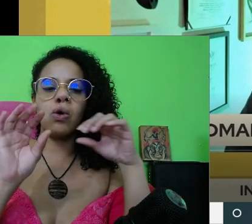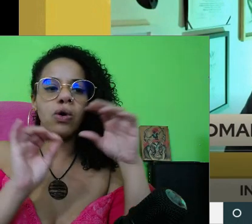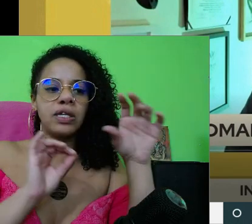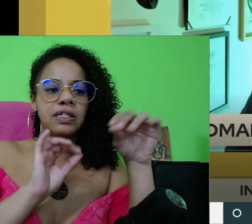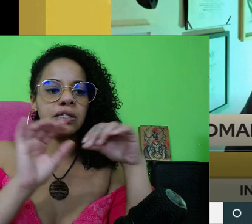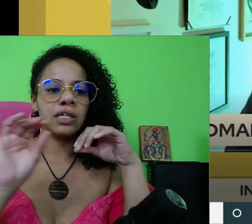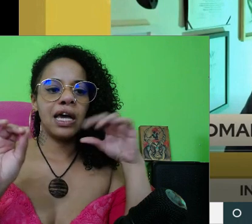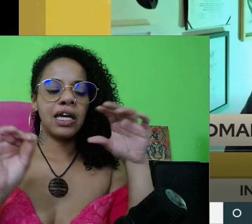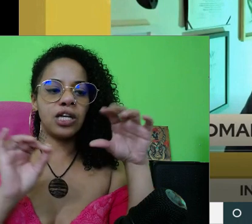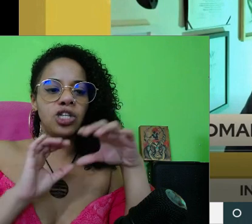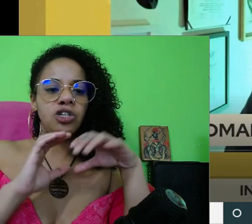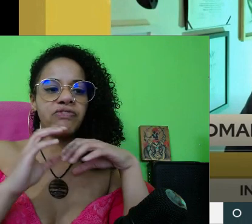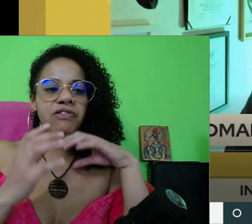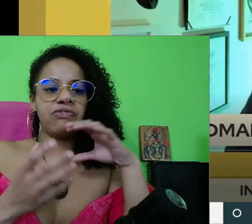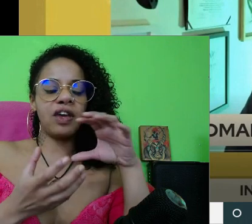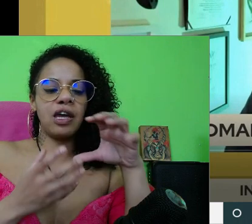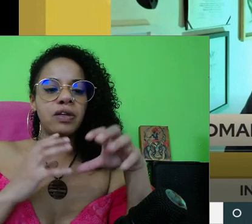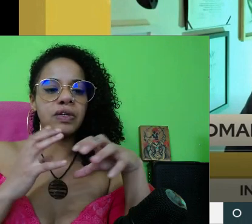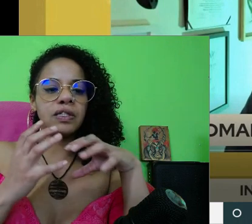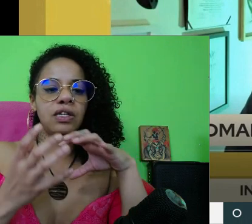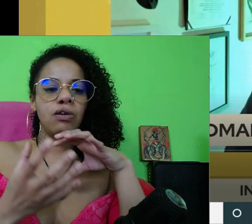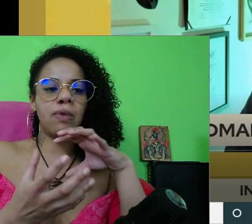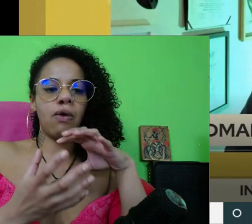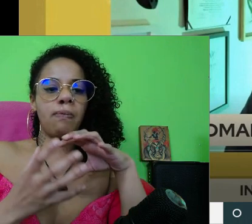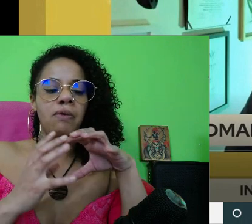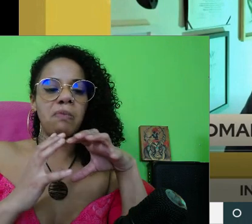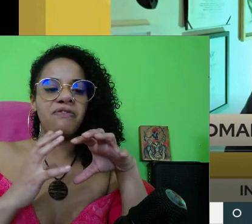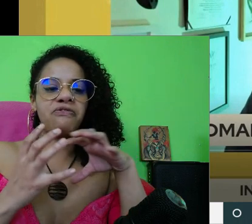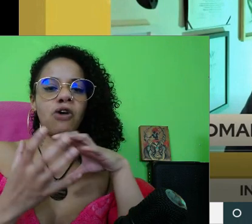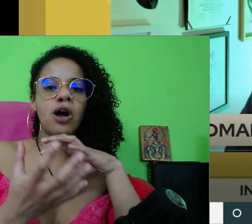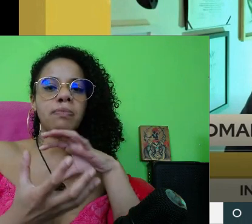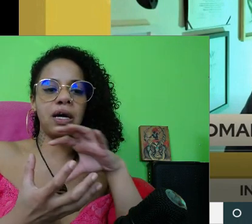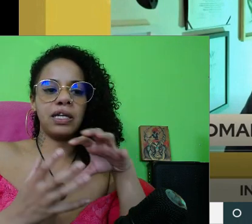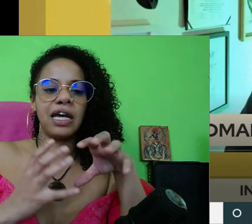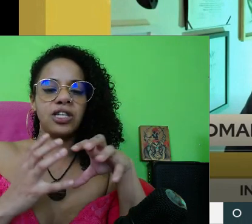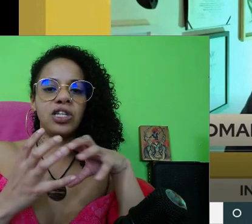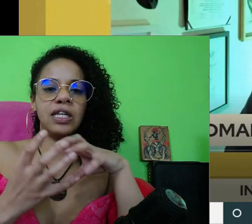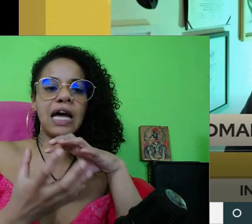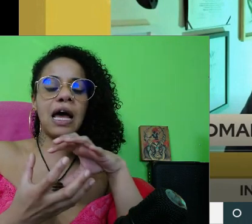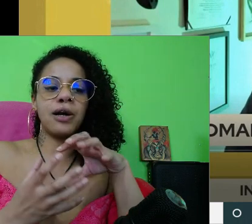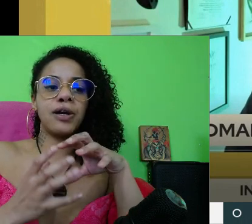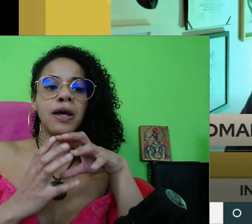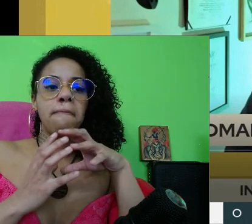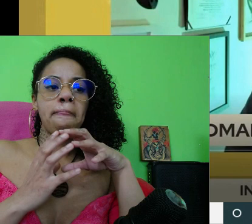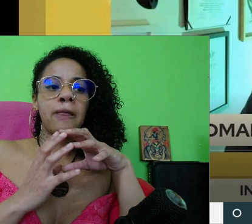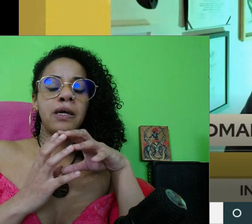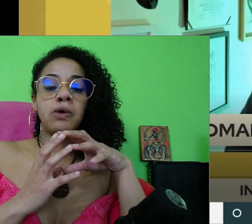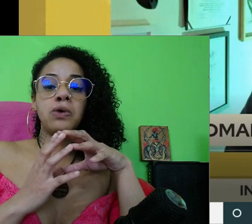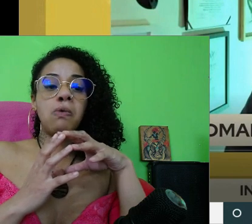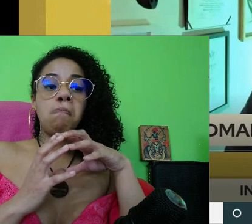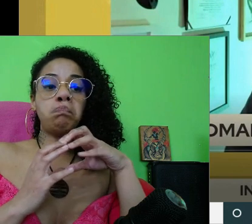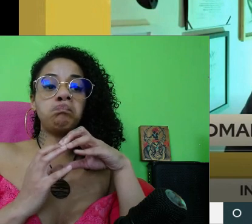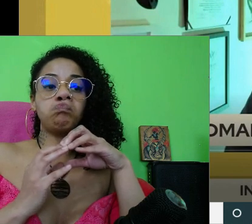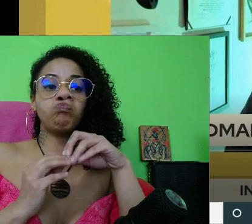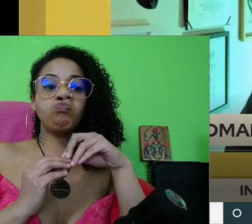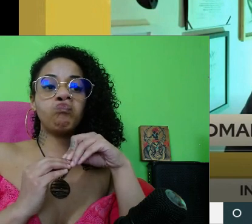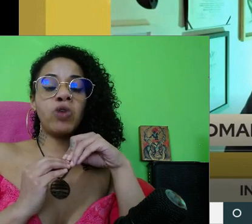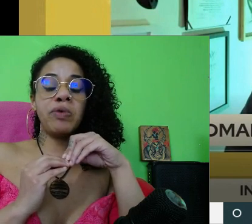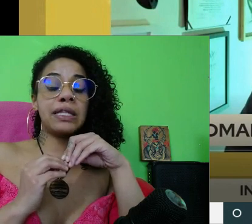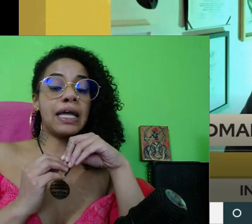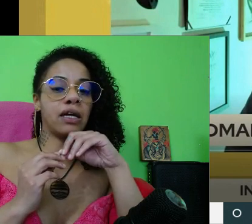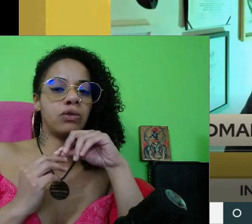algumas coisas que a gente vai vendo assim uma uma forma né de lidar que eu não